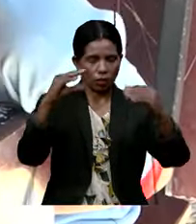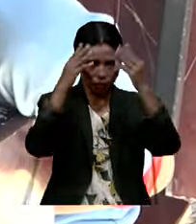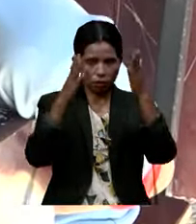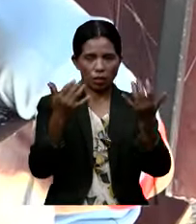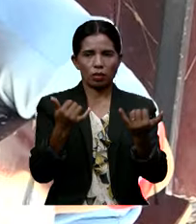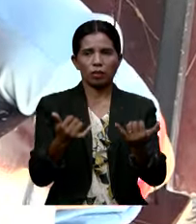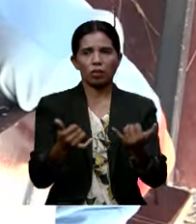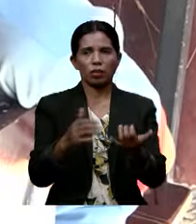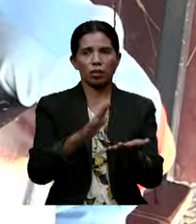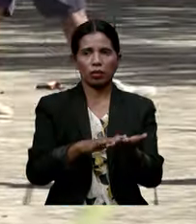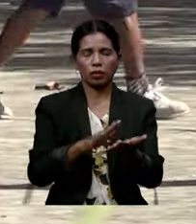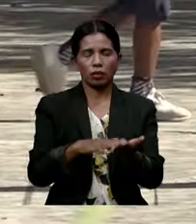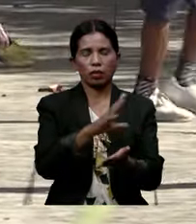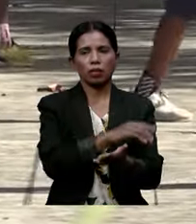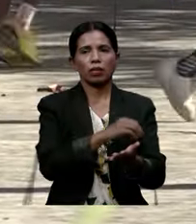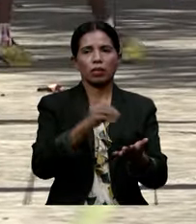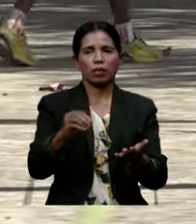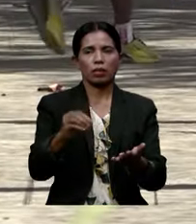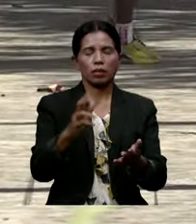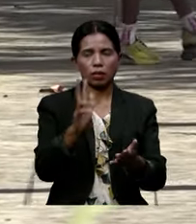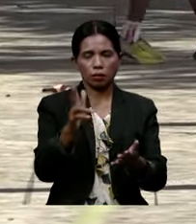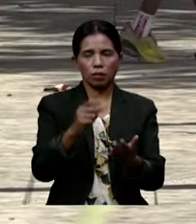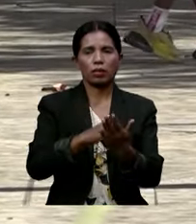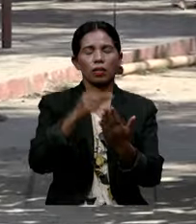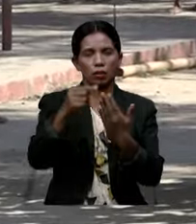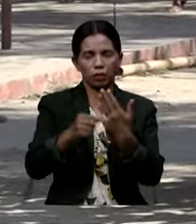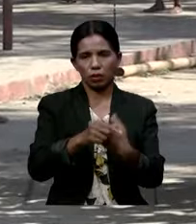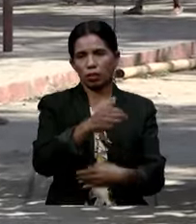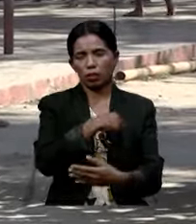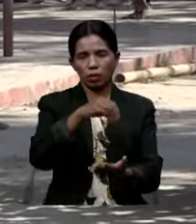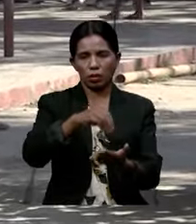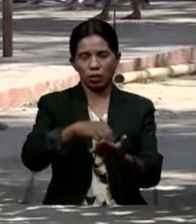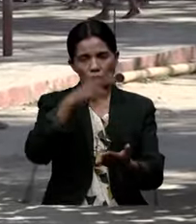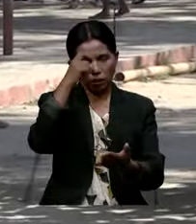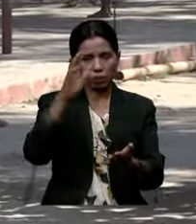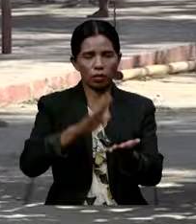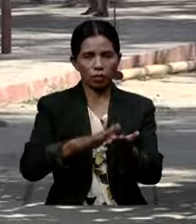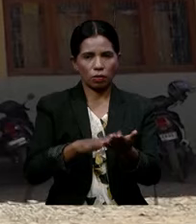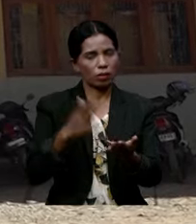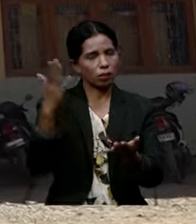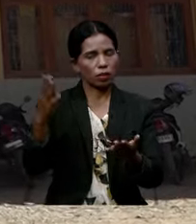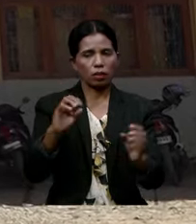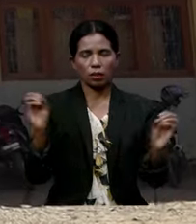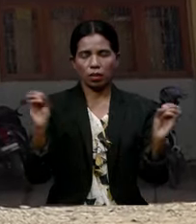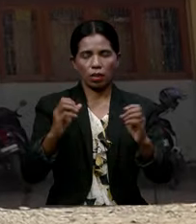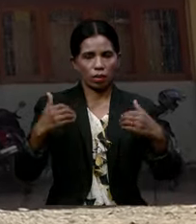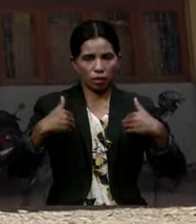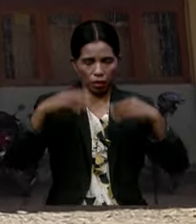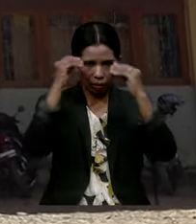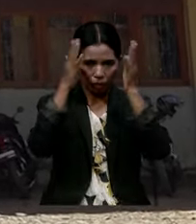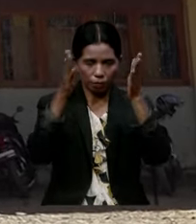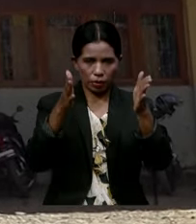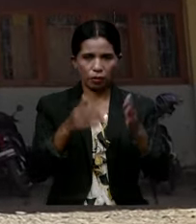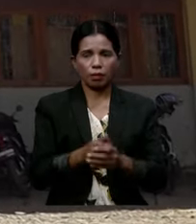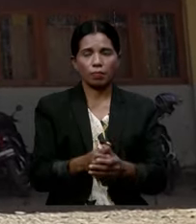da ne escola ensino básico central 30 de agosto se dá coloca tamba ia escola referemos se menos ela professor.